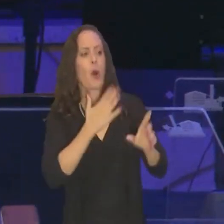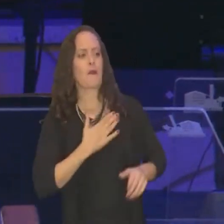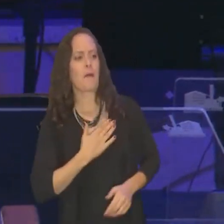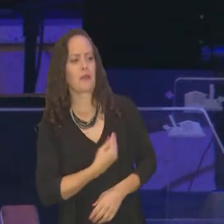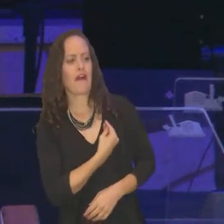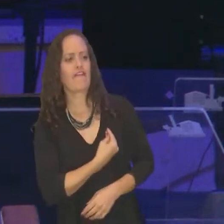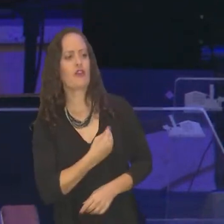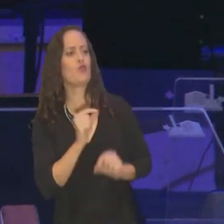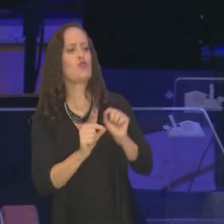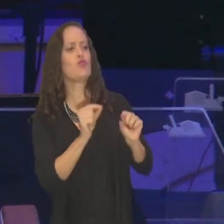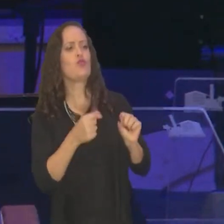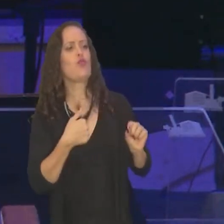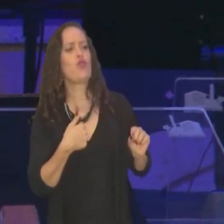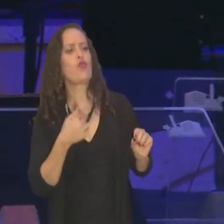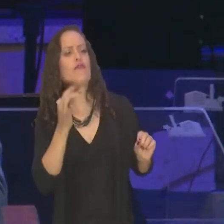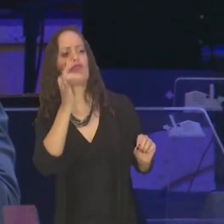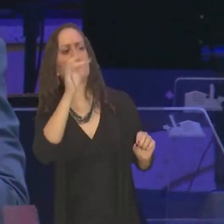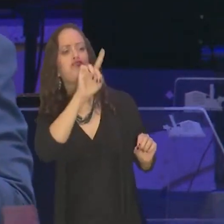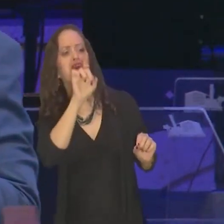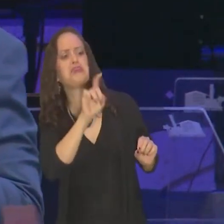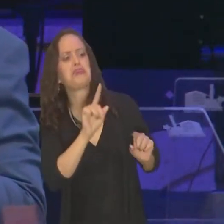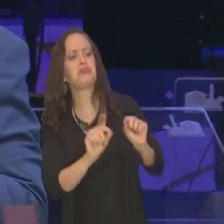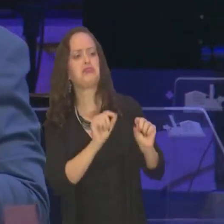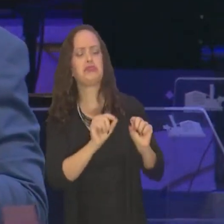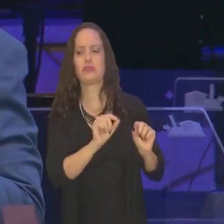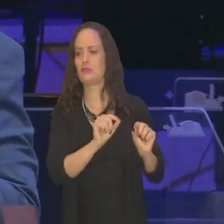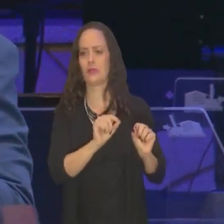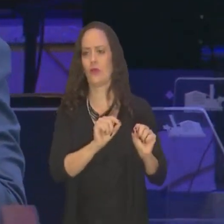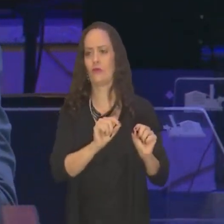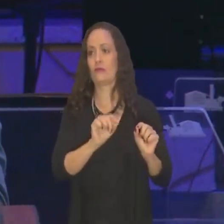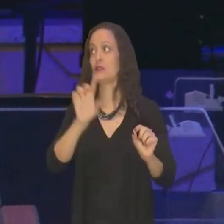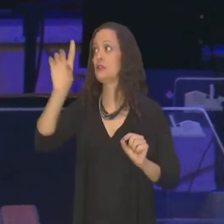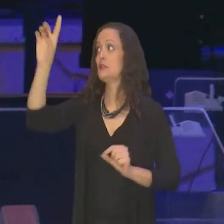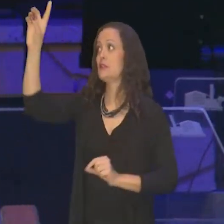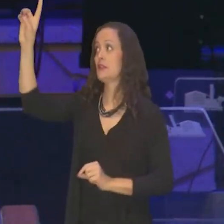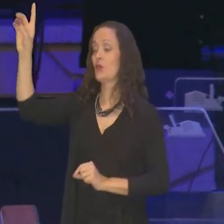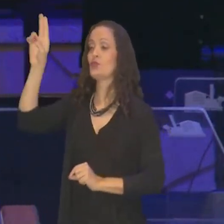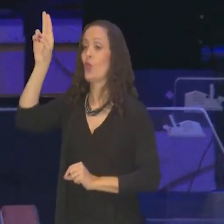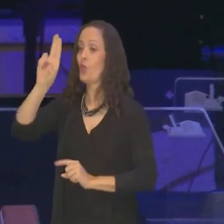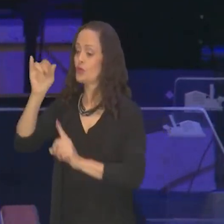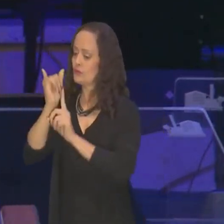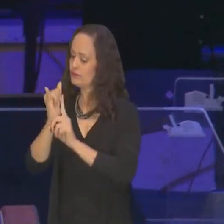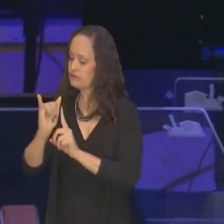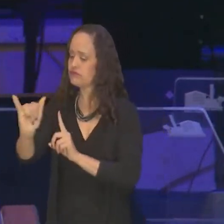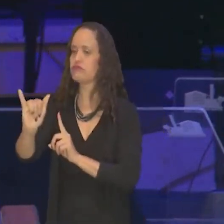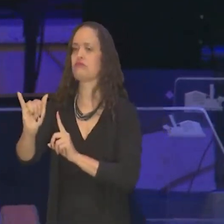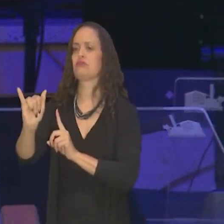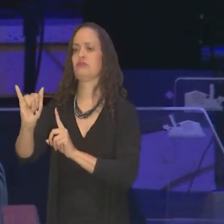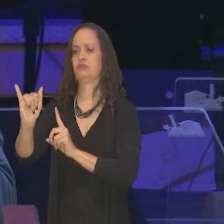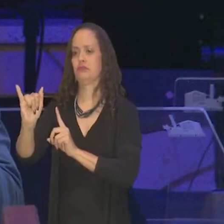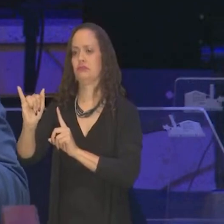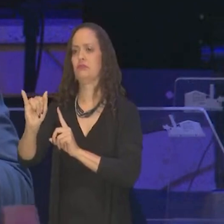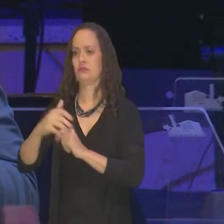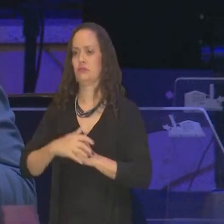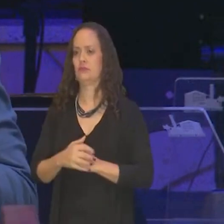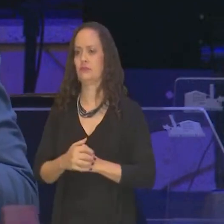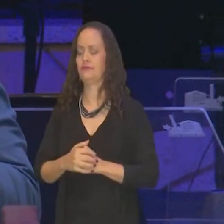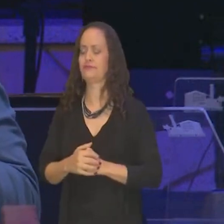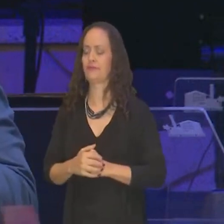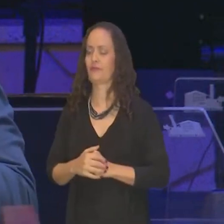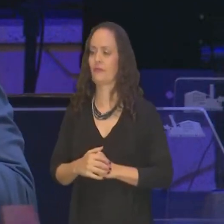adivinhadores, e tantos que tentavam prever o futuro e